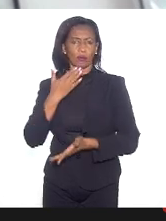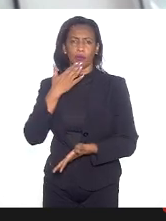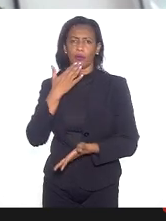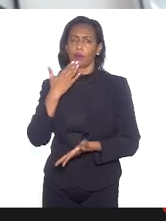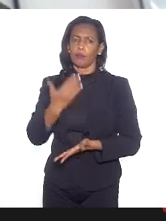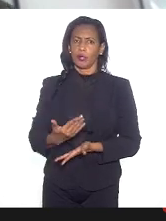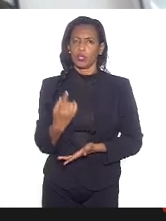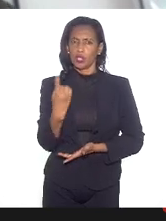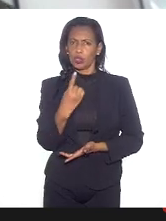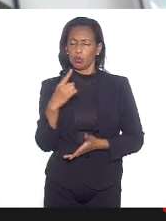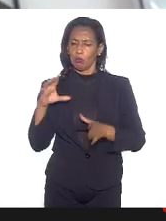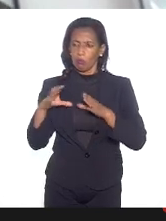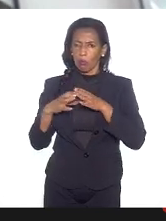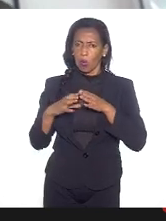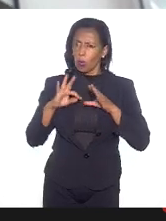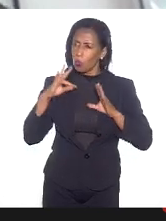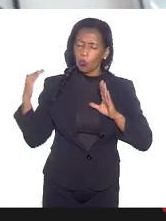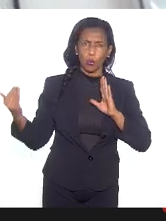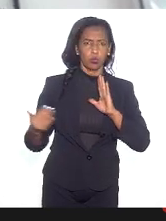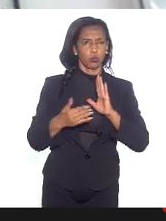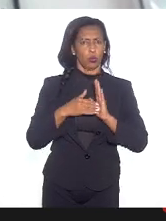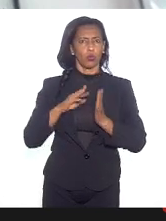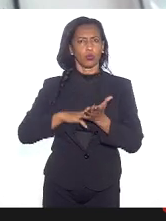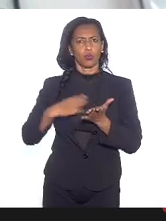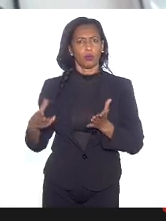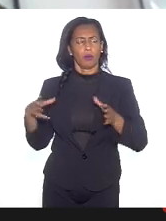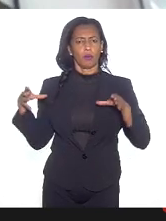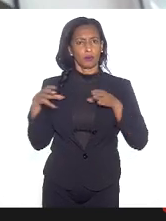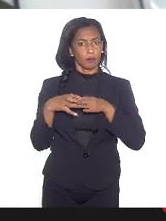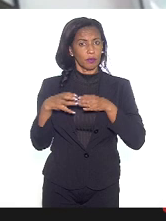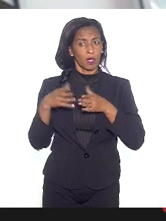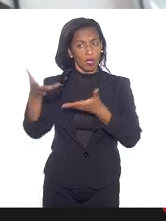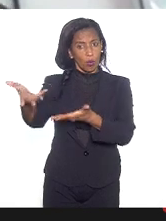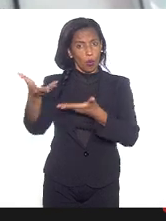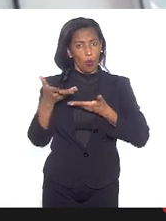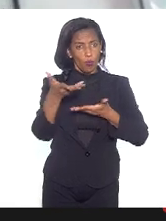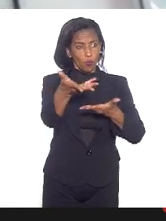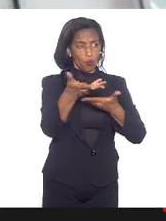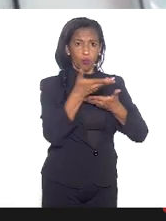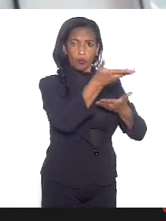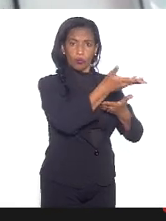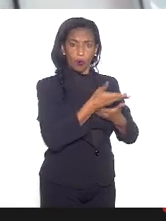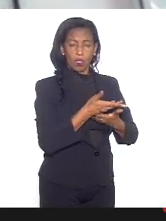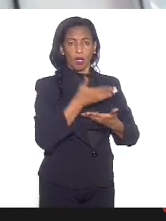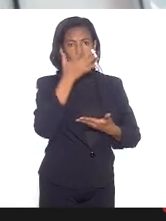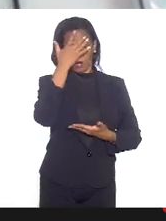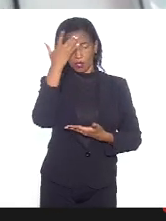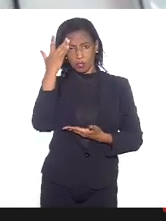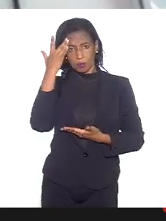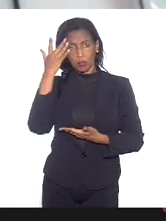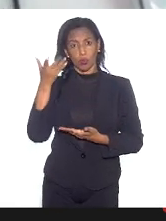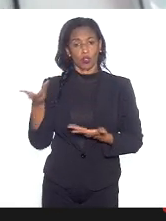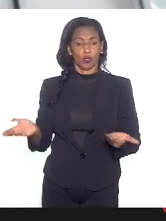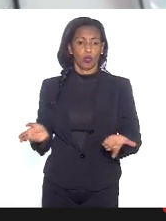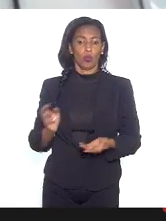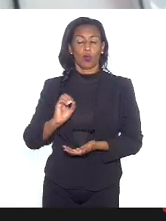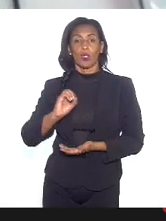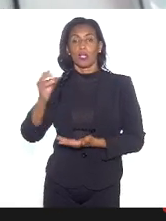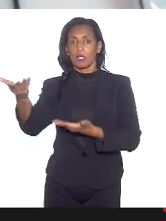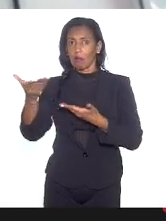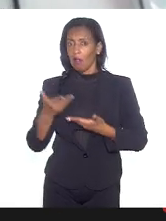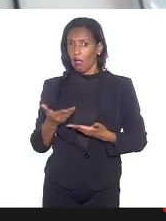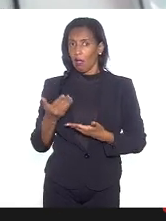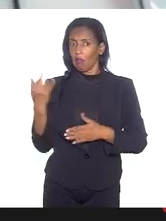foi determinado por unanimidade por todos os membros da comissão que as convocações para aqueles que fossem convidados e não